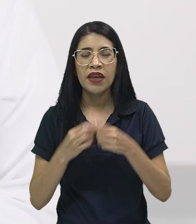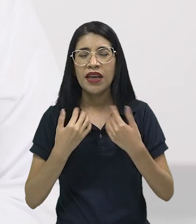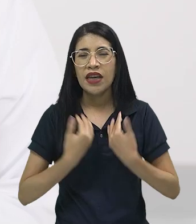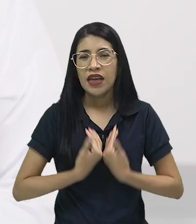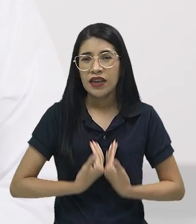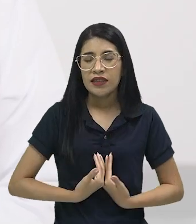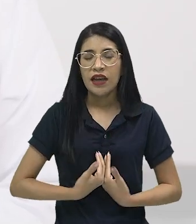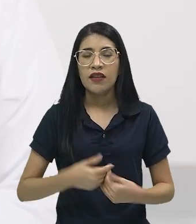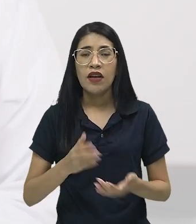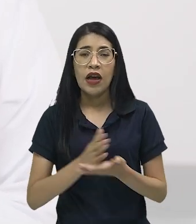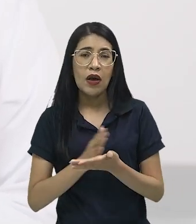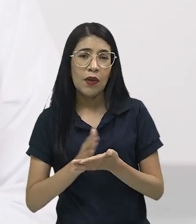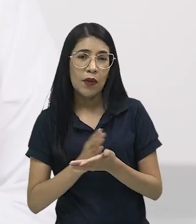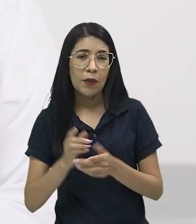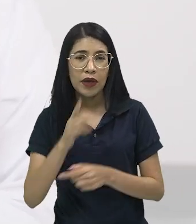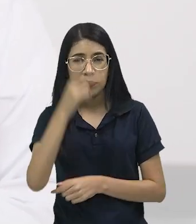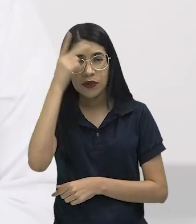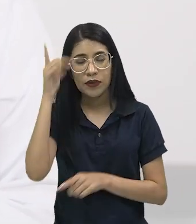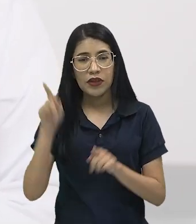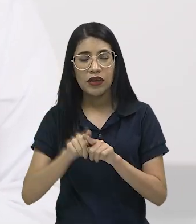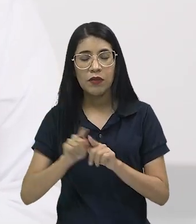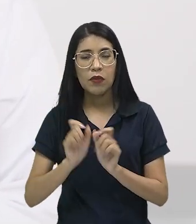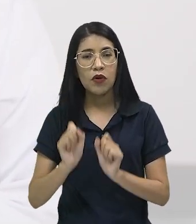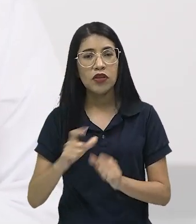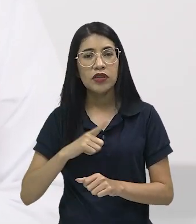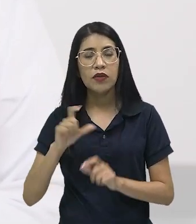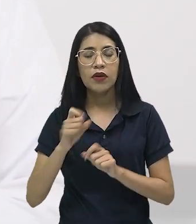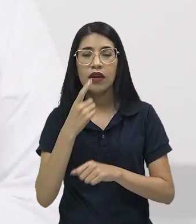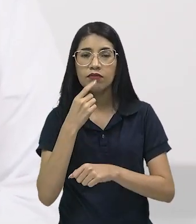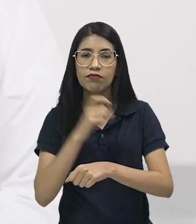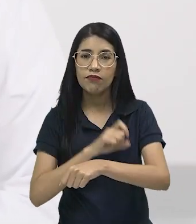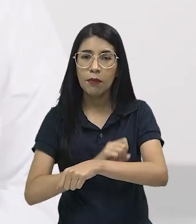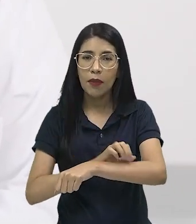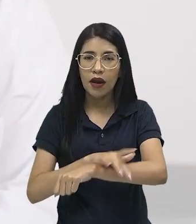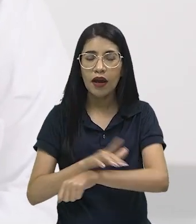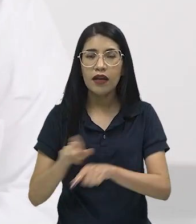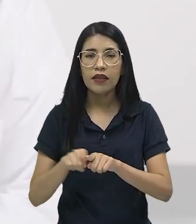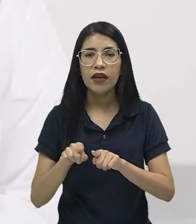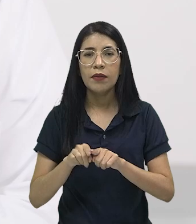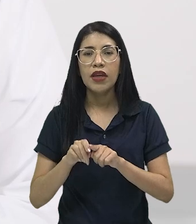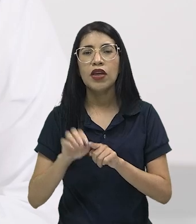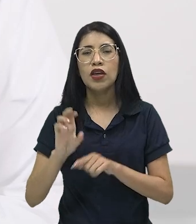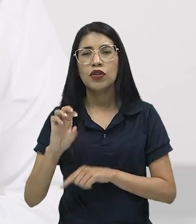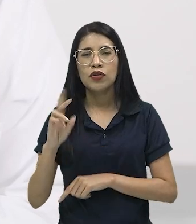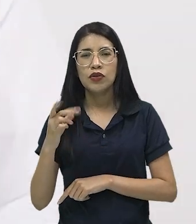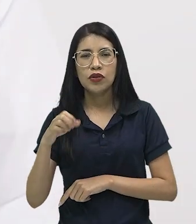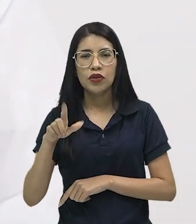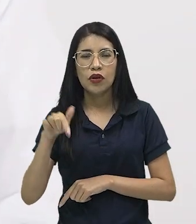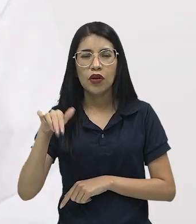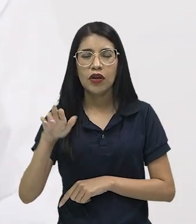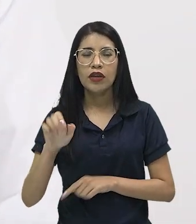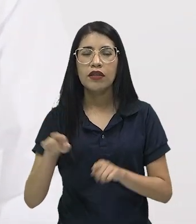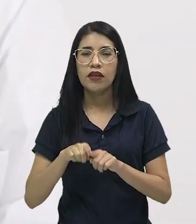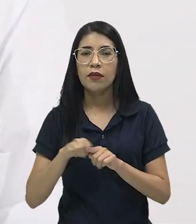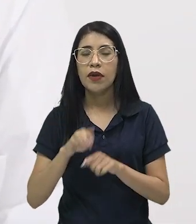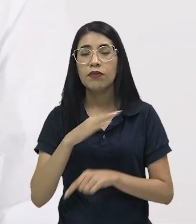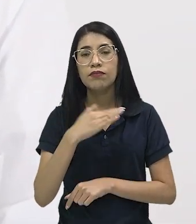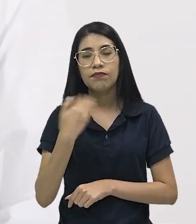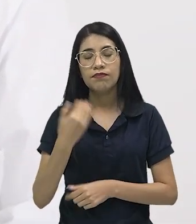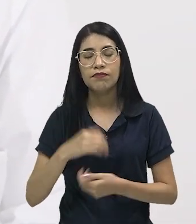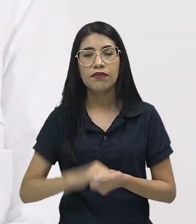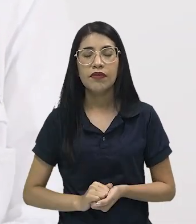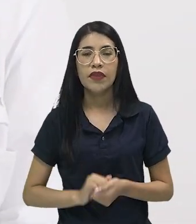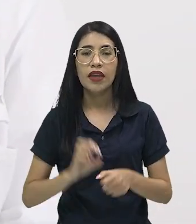alguns casos pode evoluir ainda com hemorragia, choque e até mesmo óbito. Já a